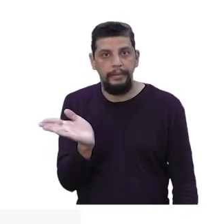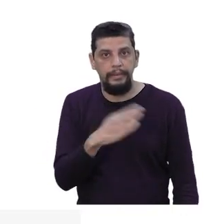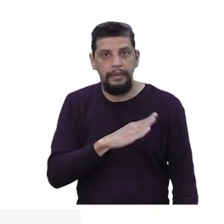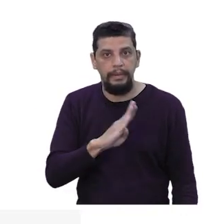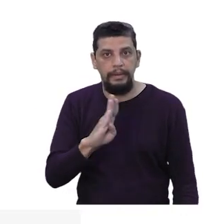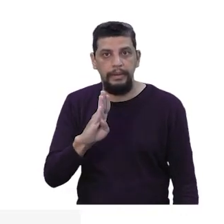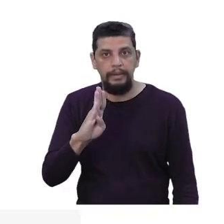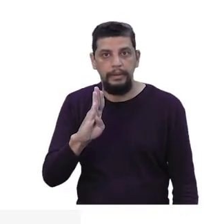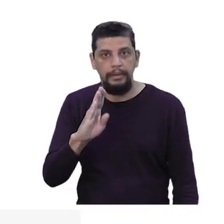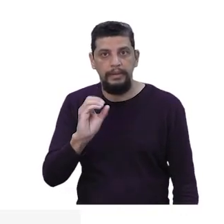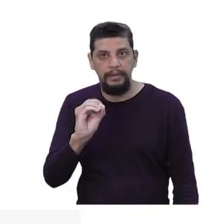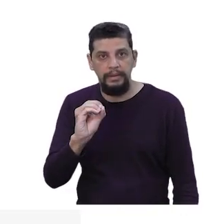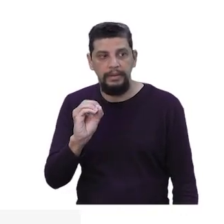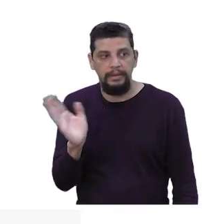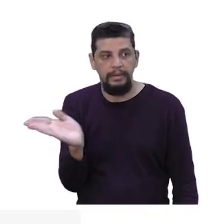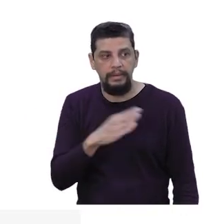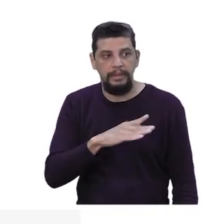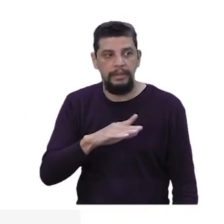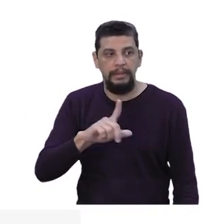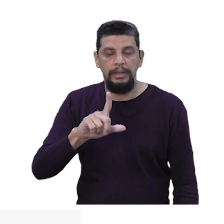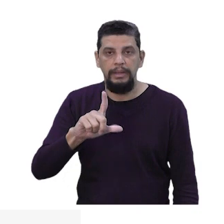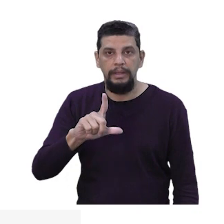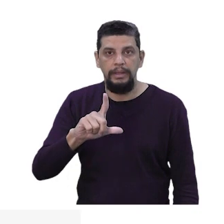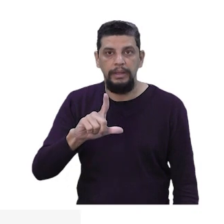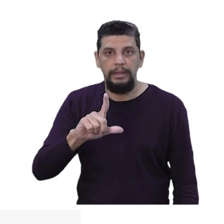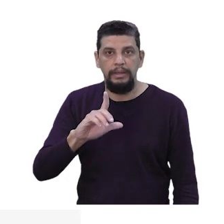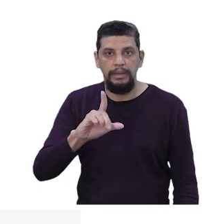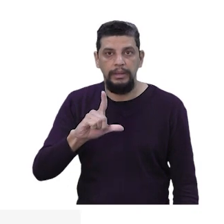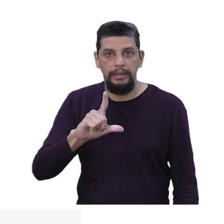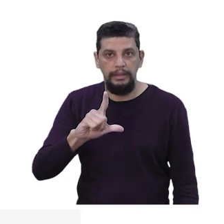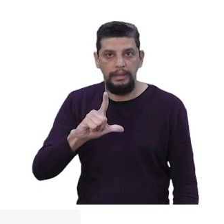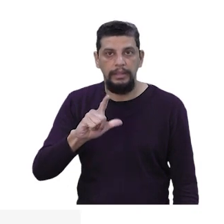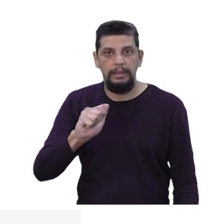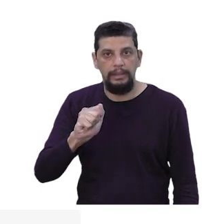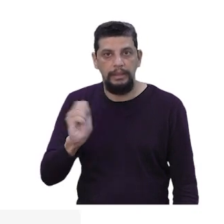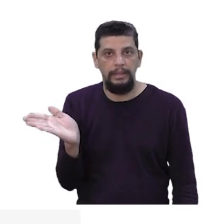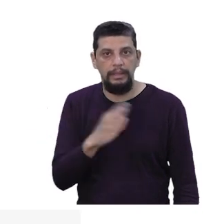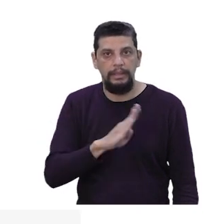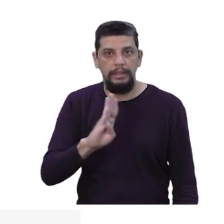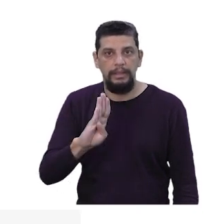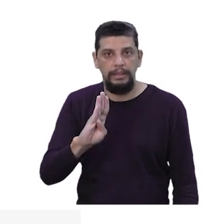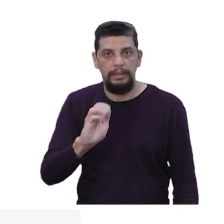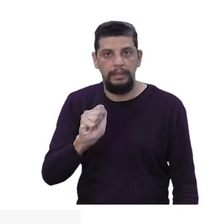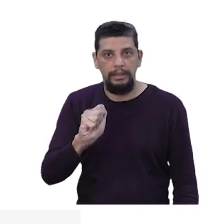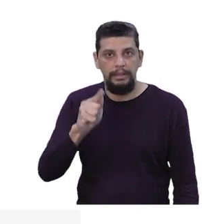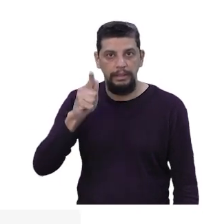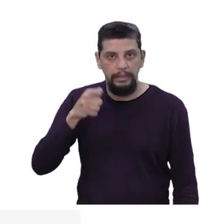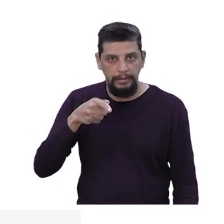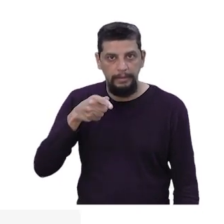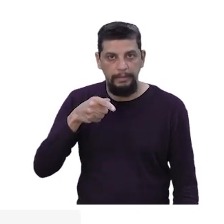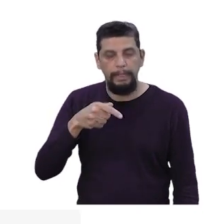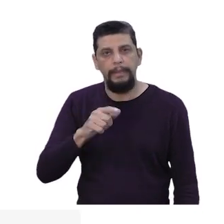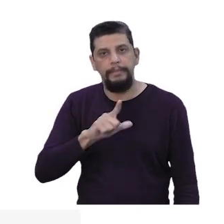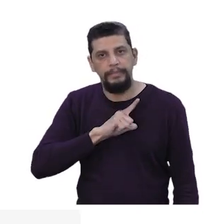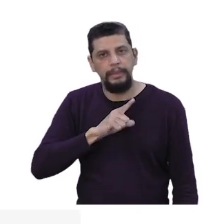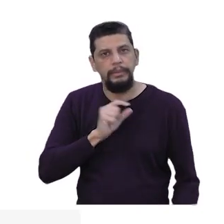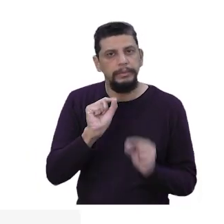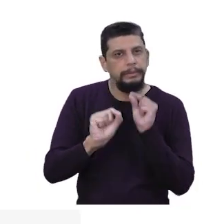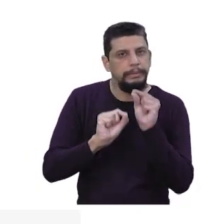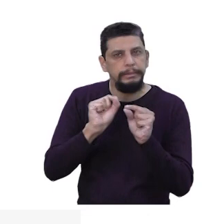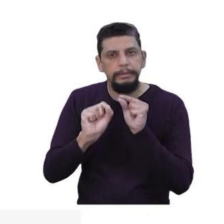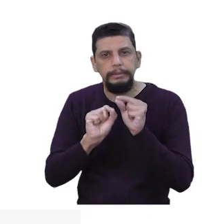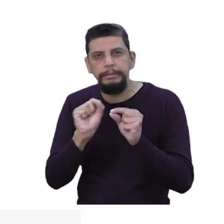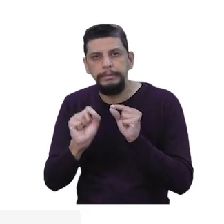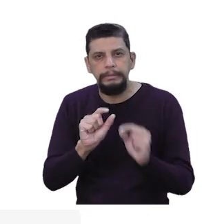nós temos o bo, nós temos outro ba com acento e nós temos o lá. O